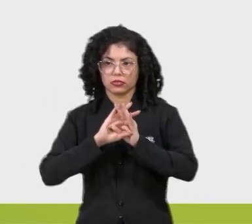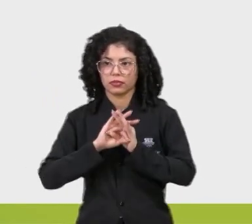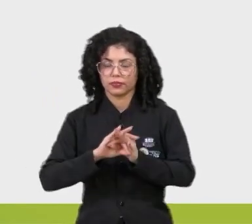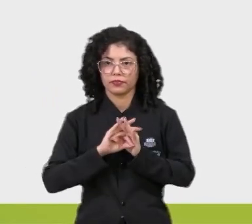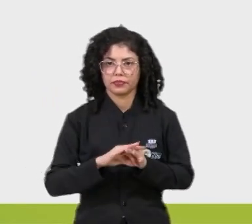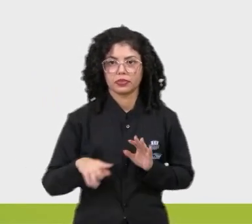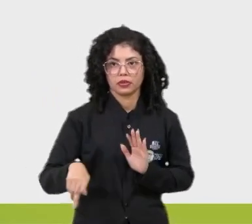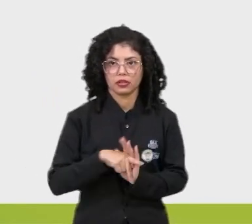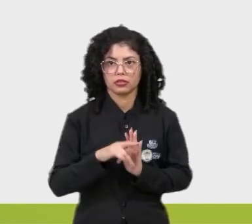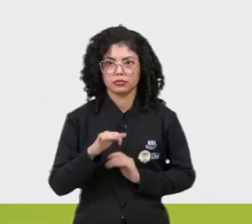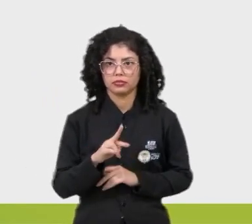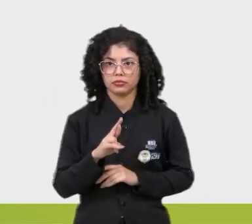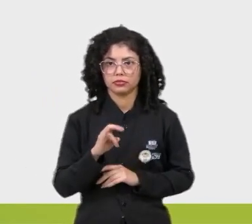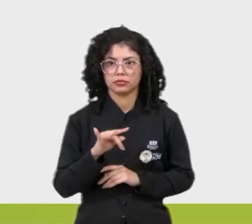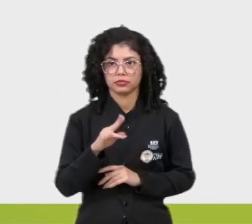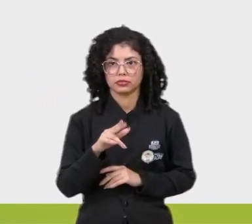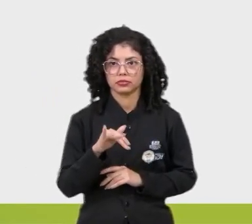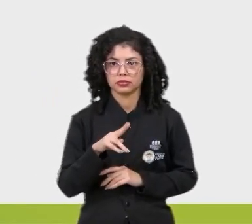e